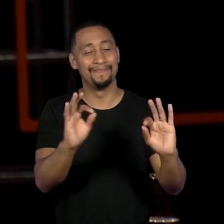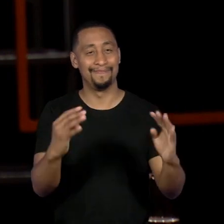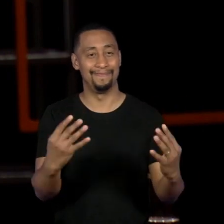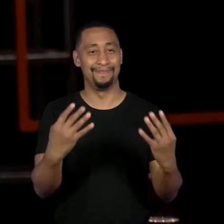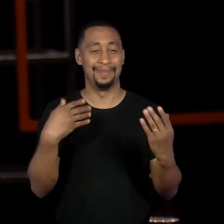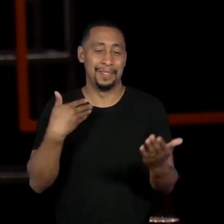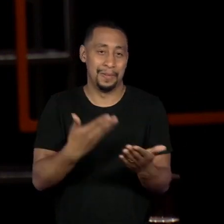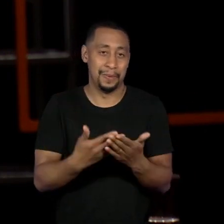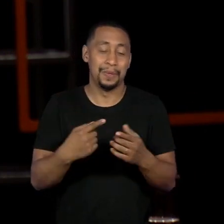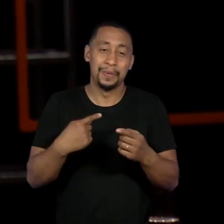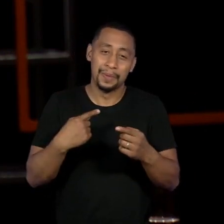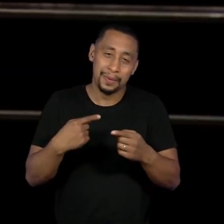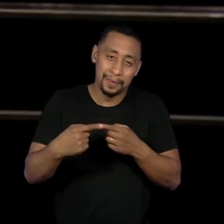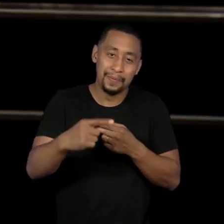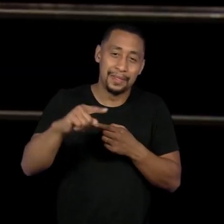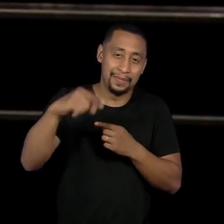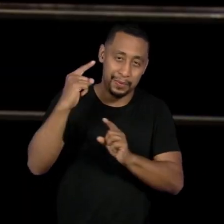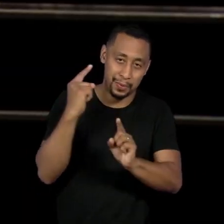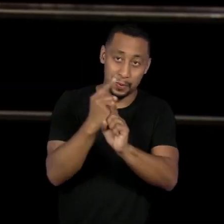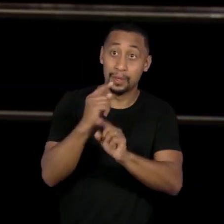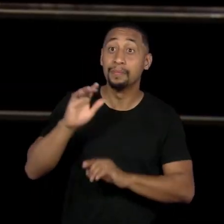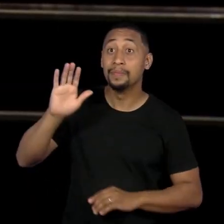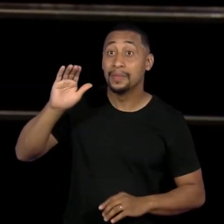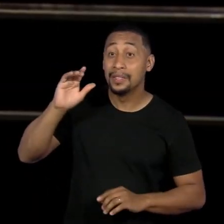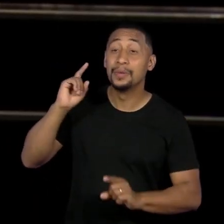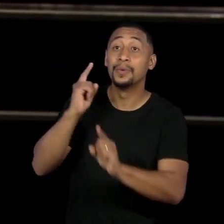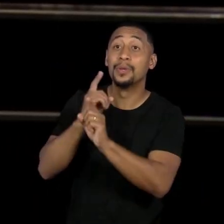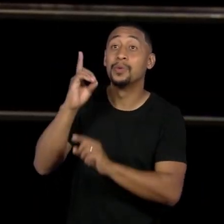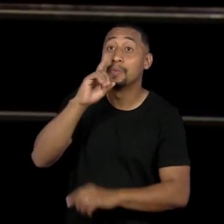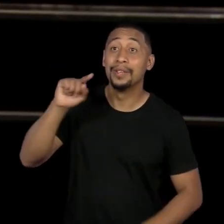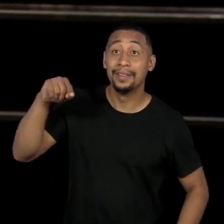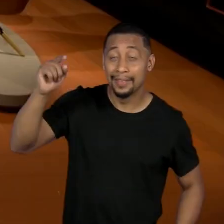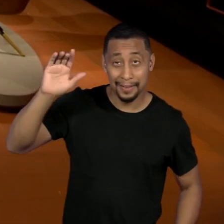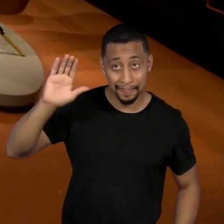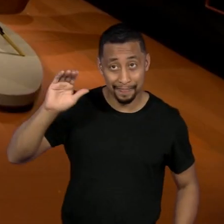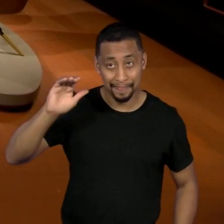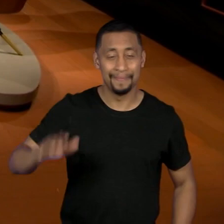agora. Até a semana que vem. A gente se vê no próximo domingo. Até lá.